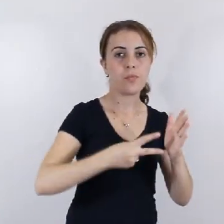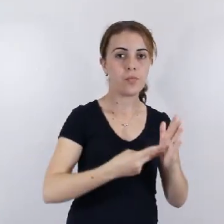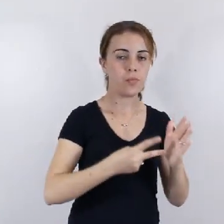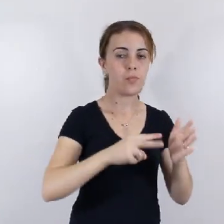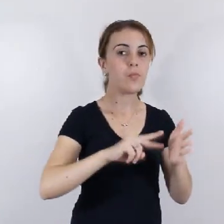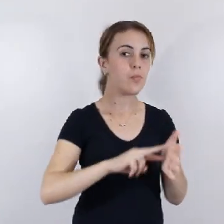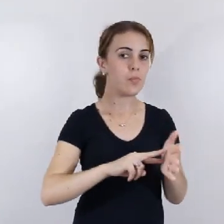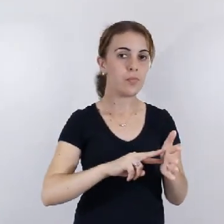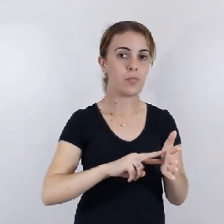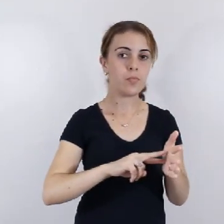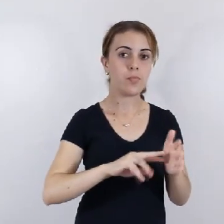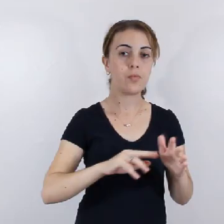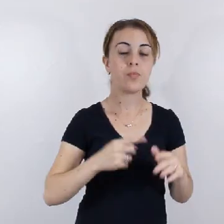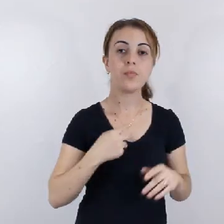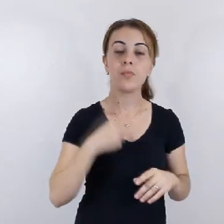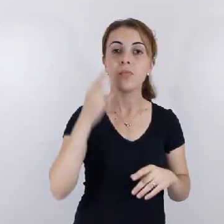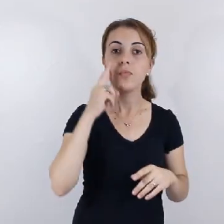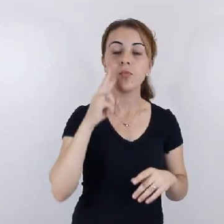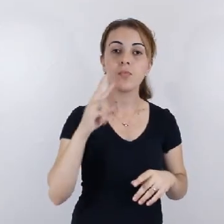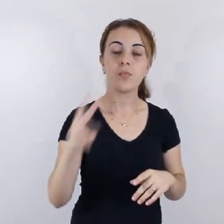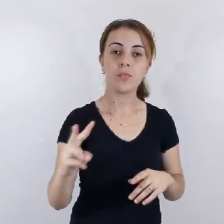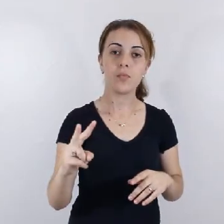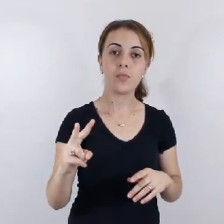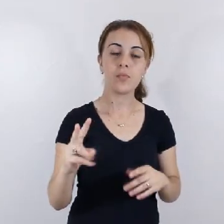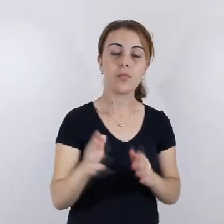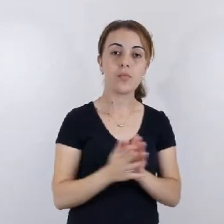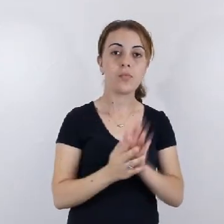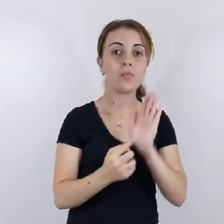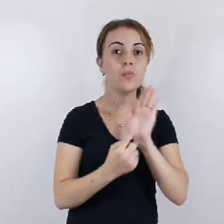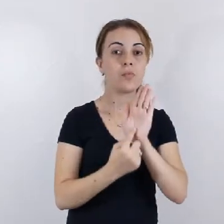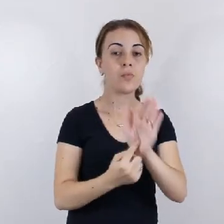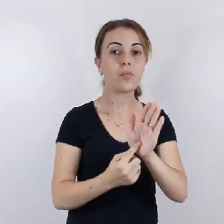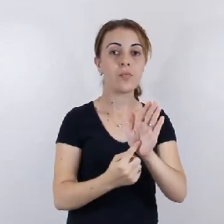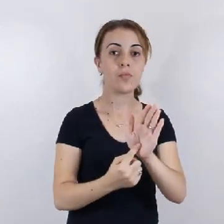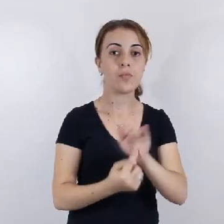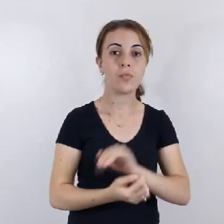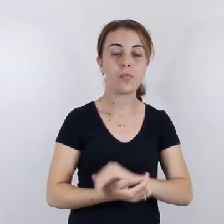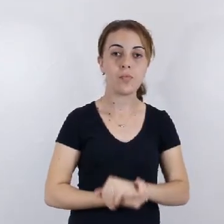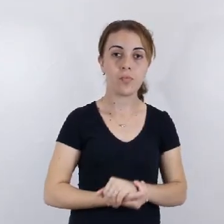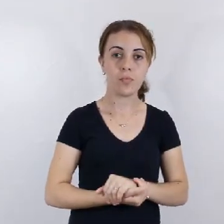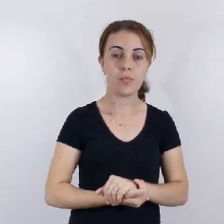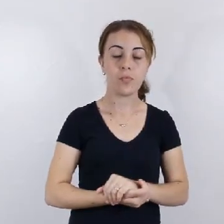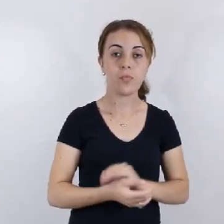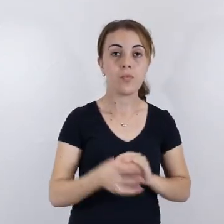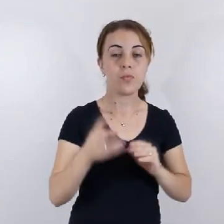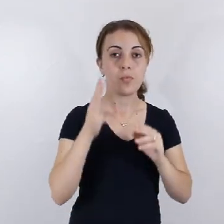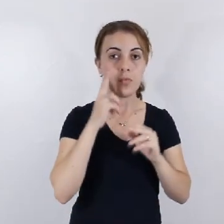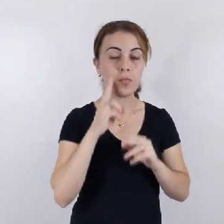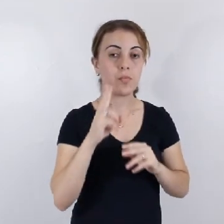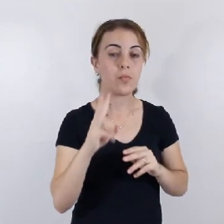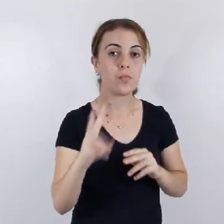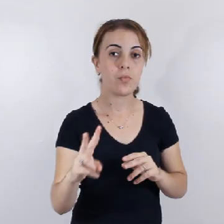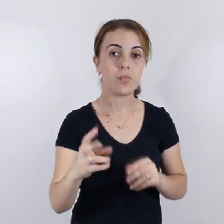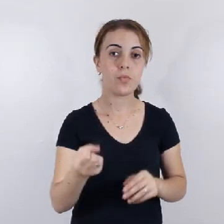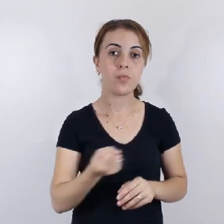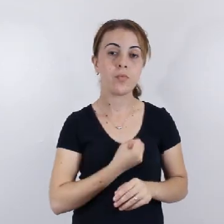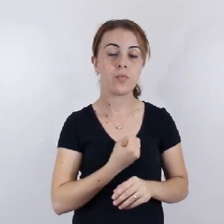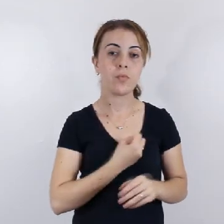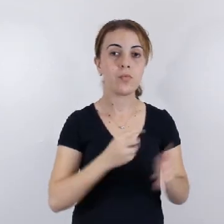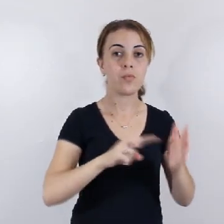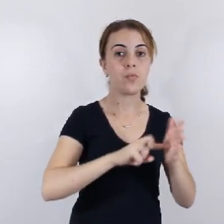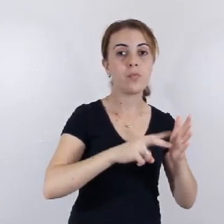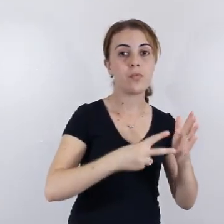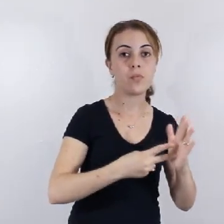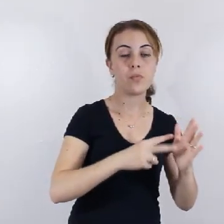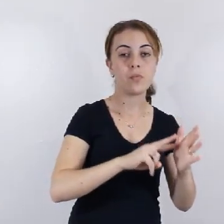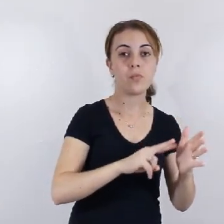conjuntos numéricos e suas características é essencial quando queremos determinar os conjuntos domínio e imagem. Comece a